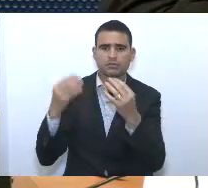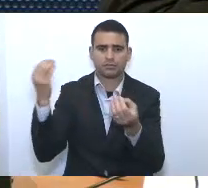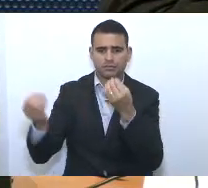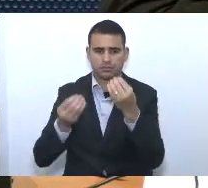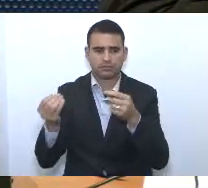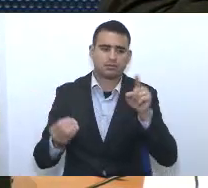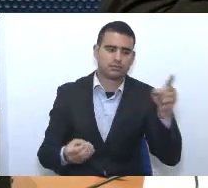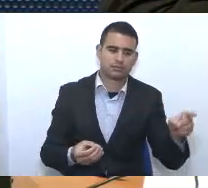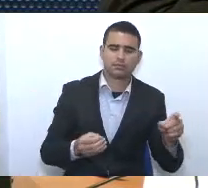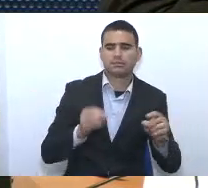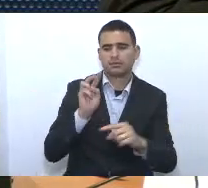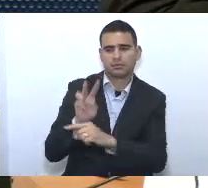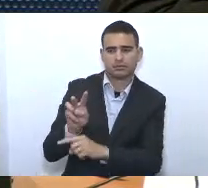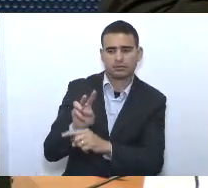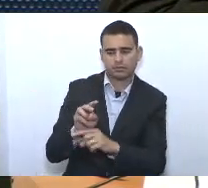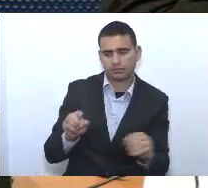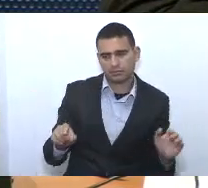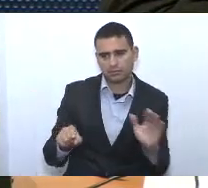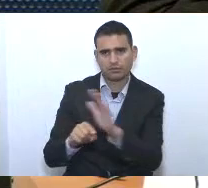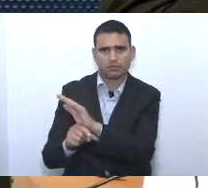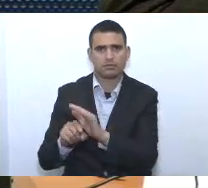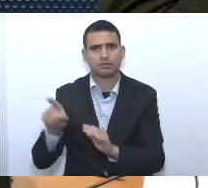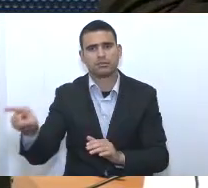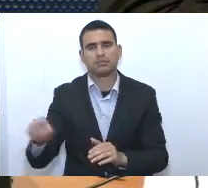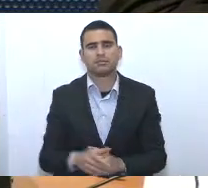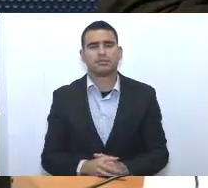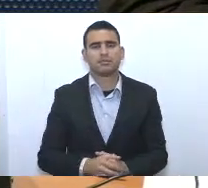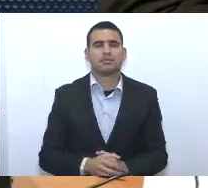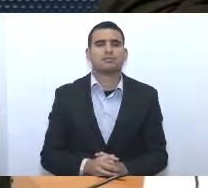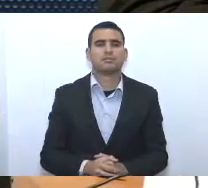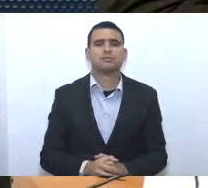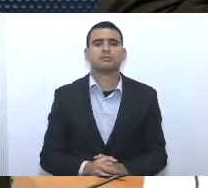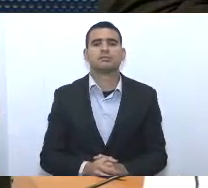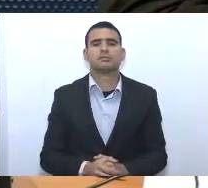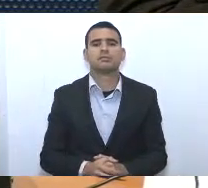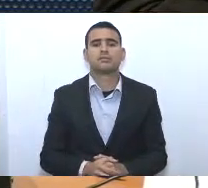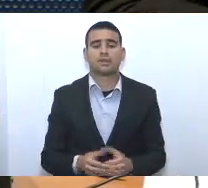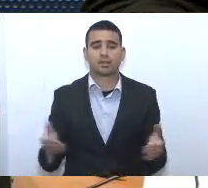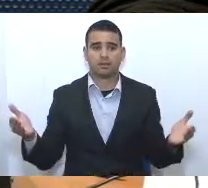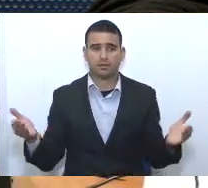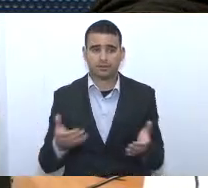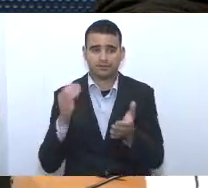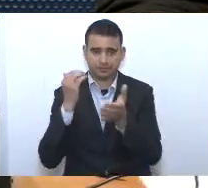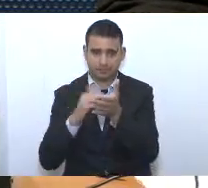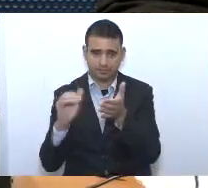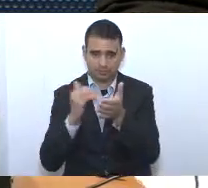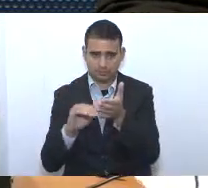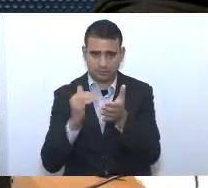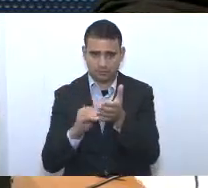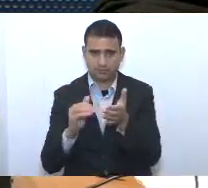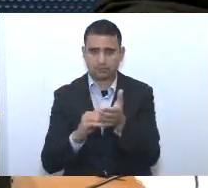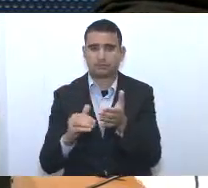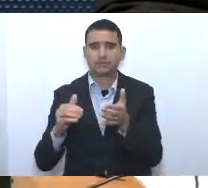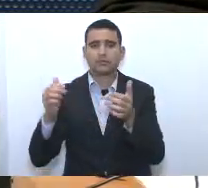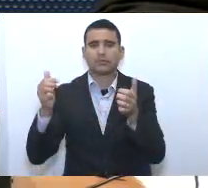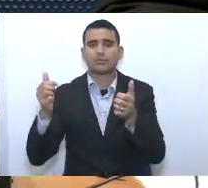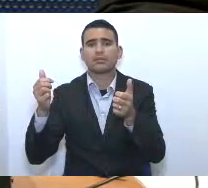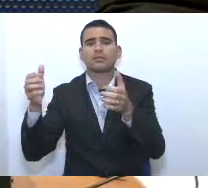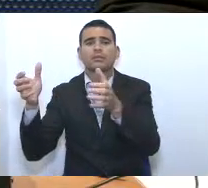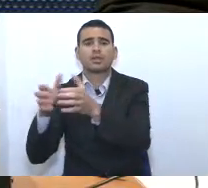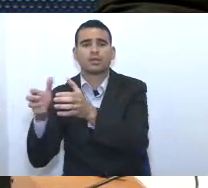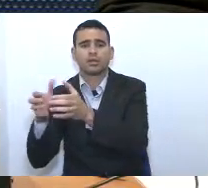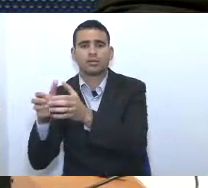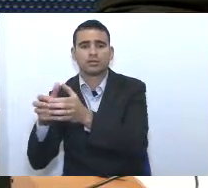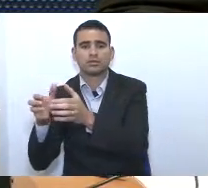municipal e o Ministério Público do Trabalho. Temos também na nossa Secretaria de Assuntos Jurídicos o Departamento de